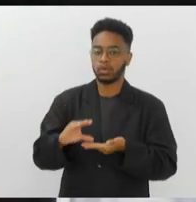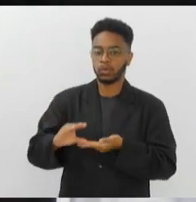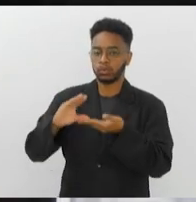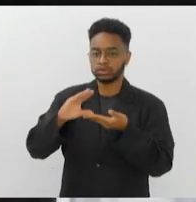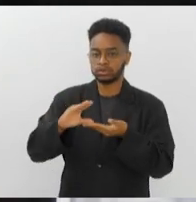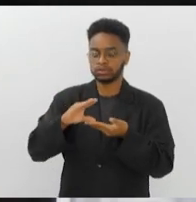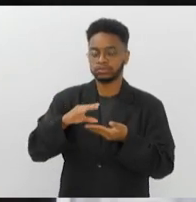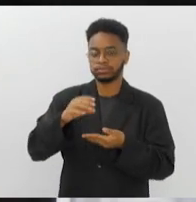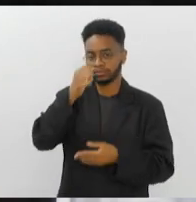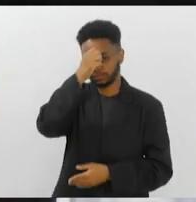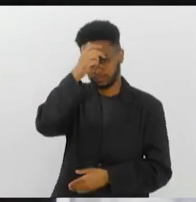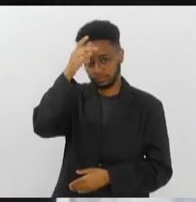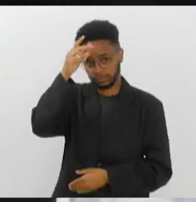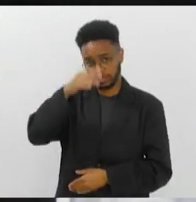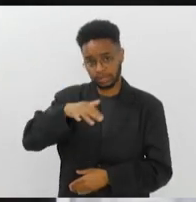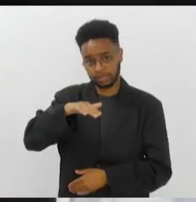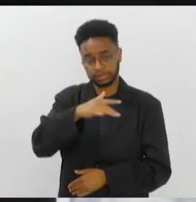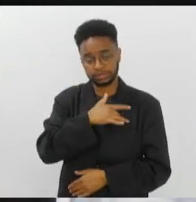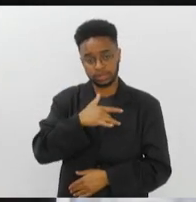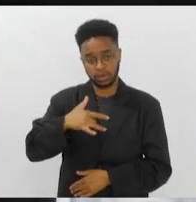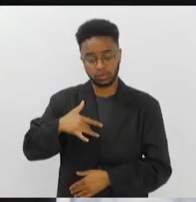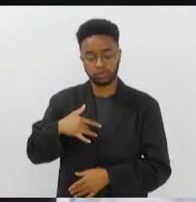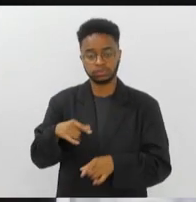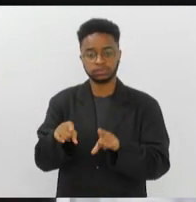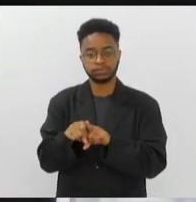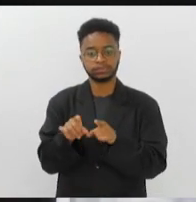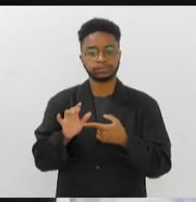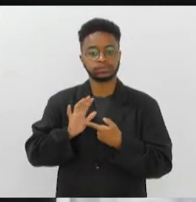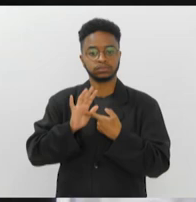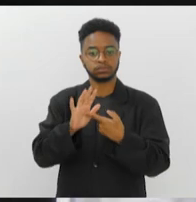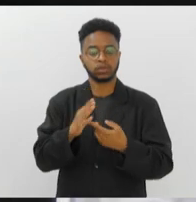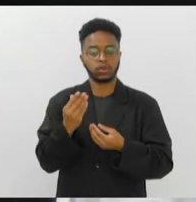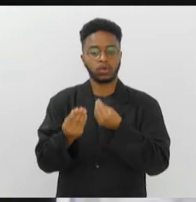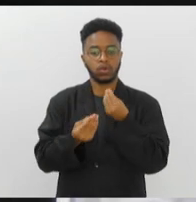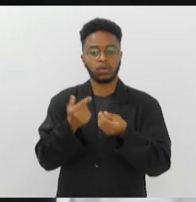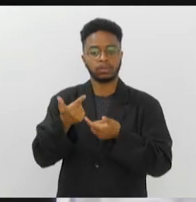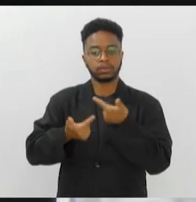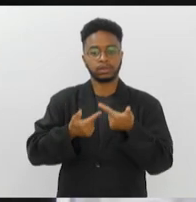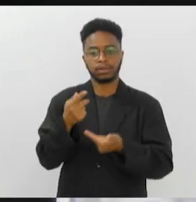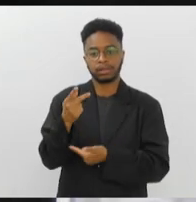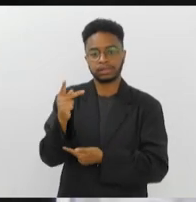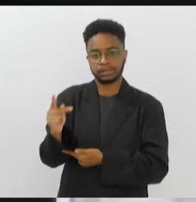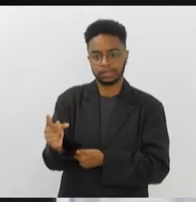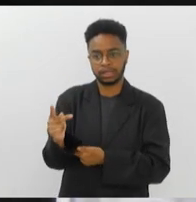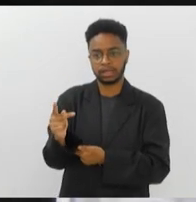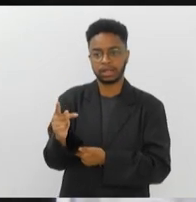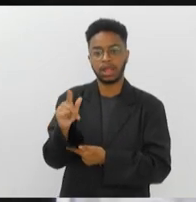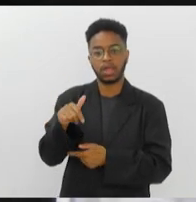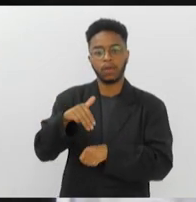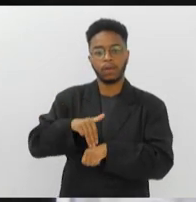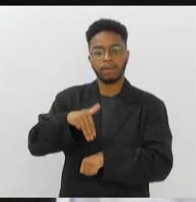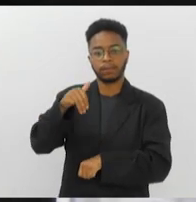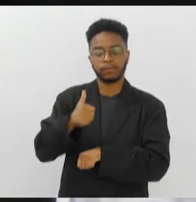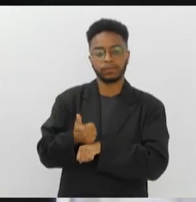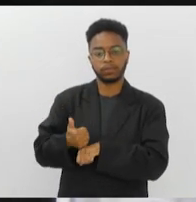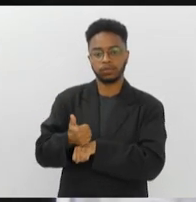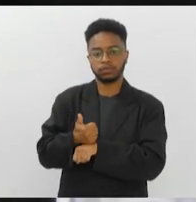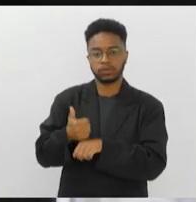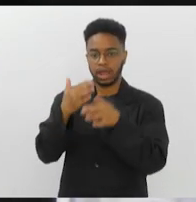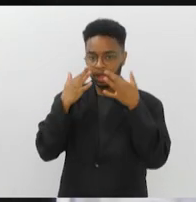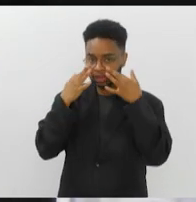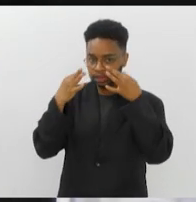de saúde e destacar aqui um trabalho realizado por ela, que é o mestrado profissional em